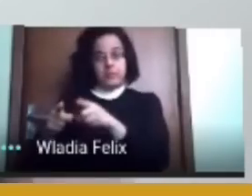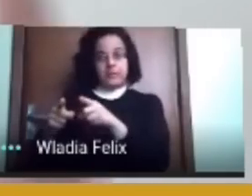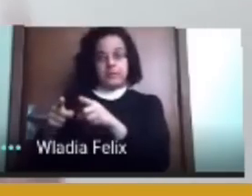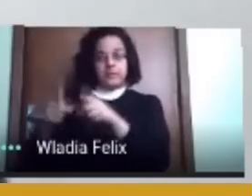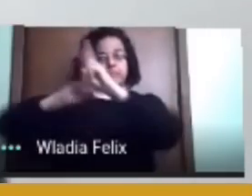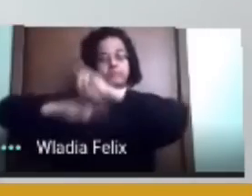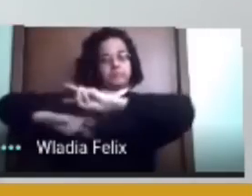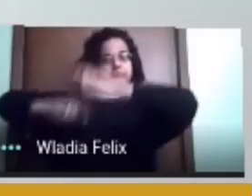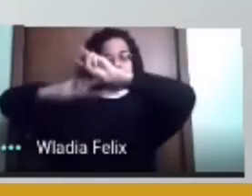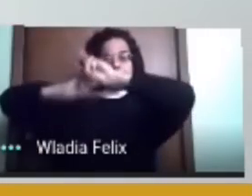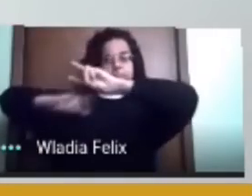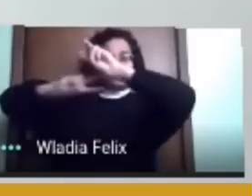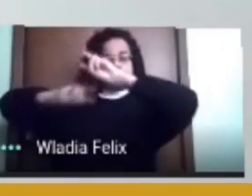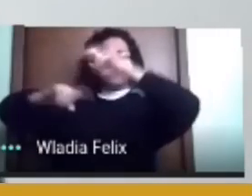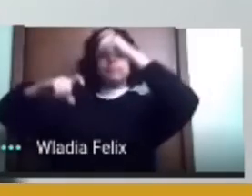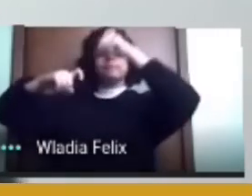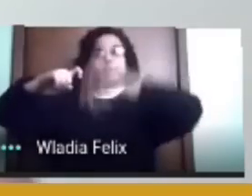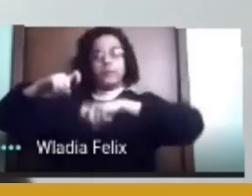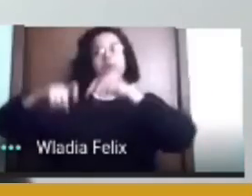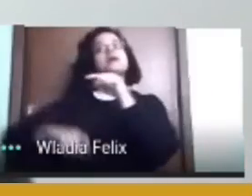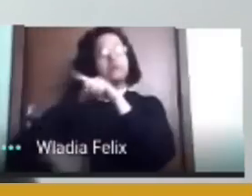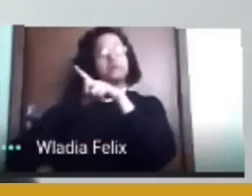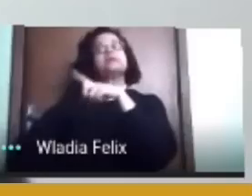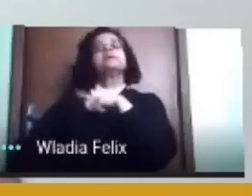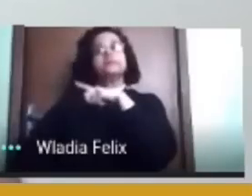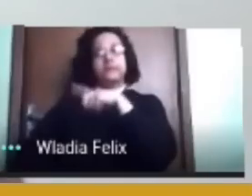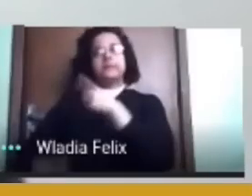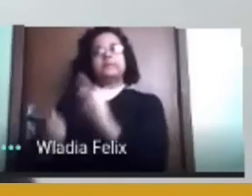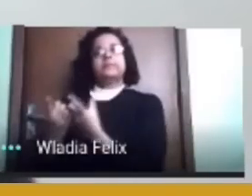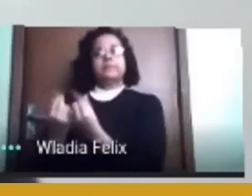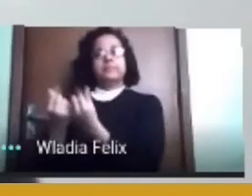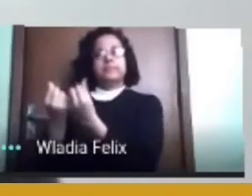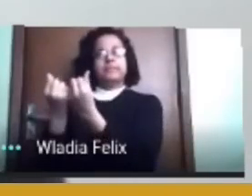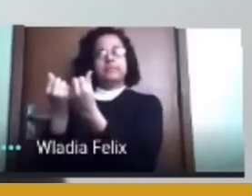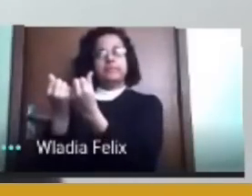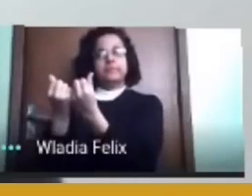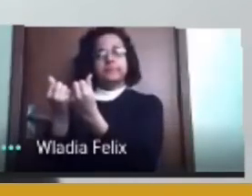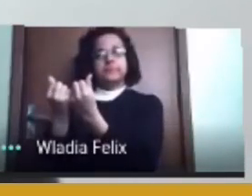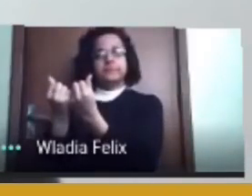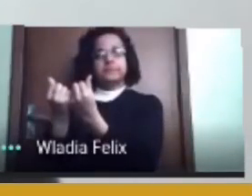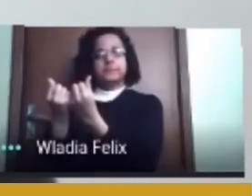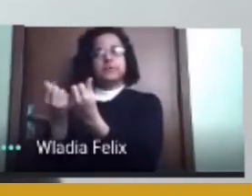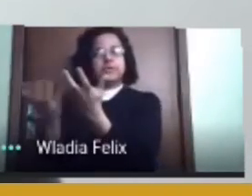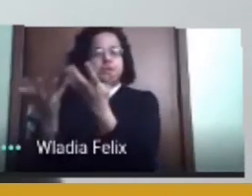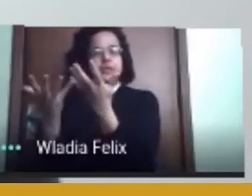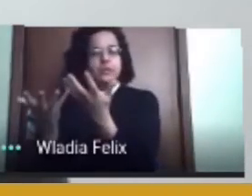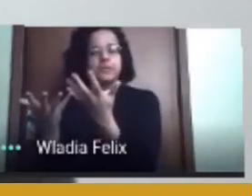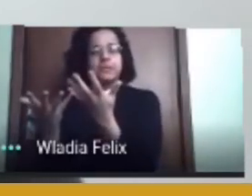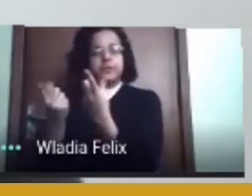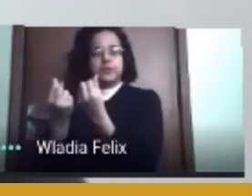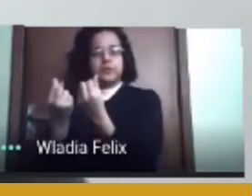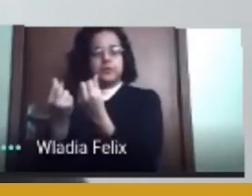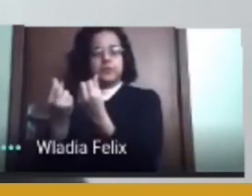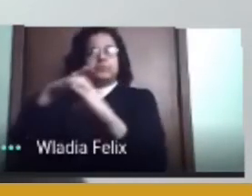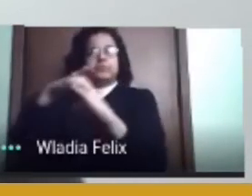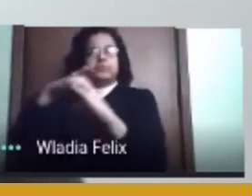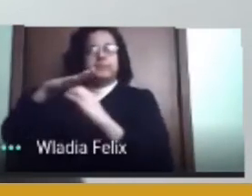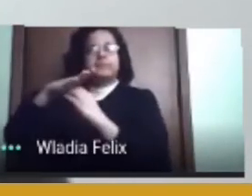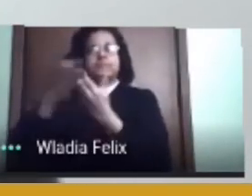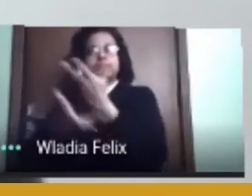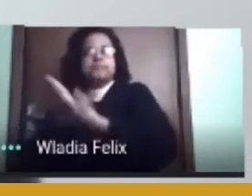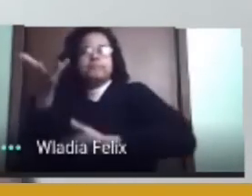tem esse aspecto monetário do lucro comercial de crianças e adolescentes, tá? Então,